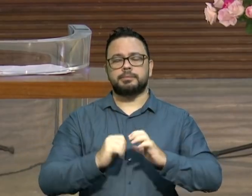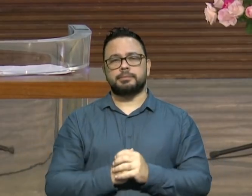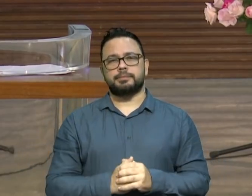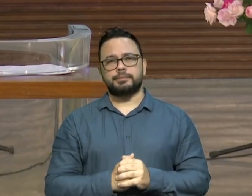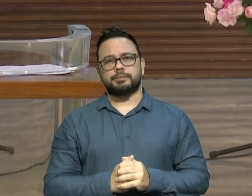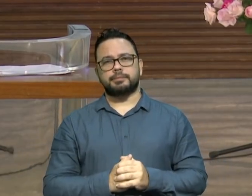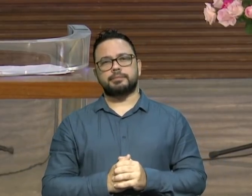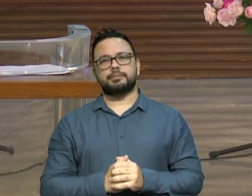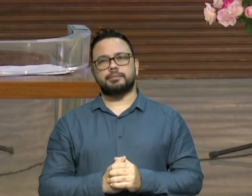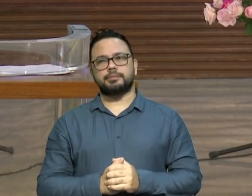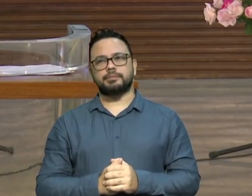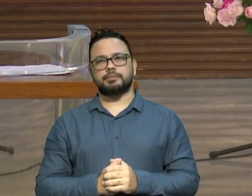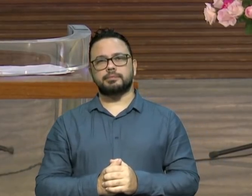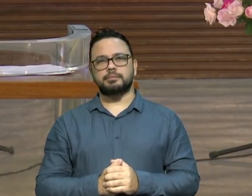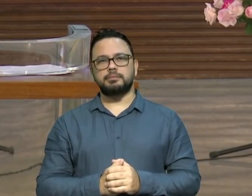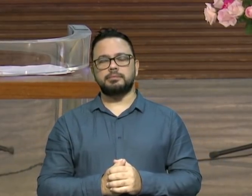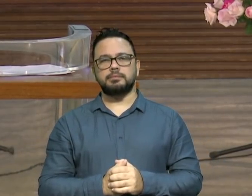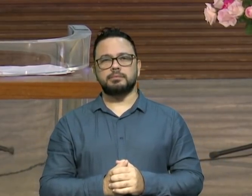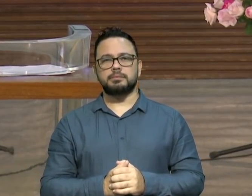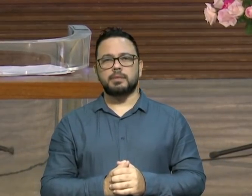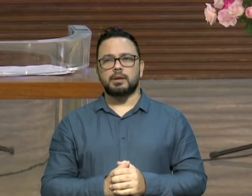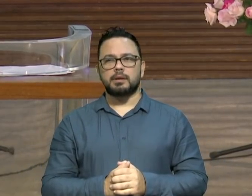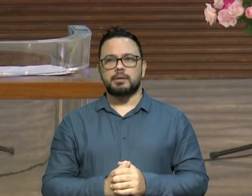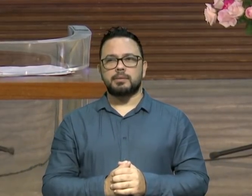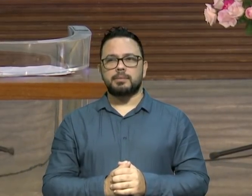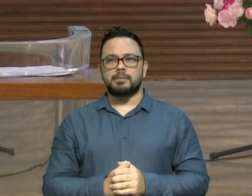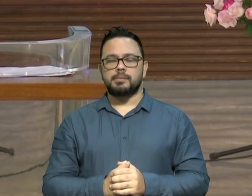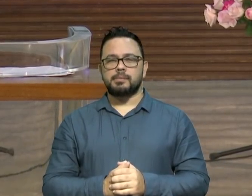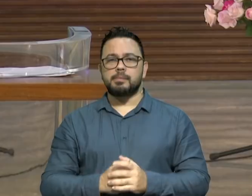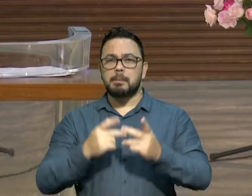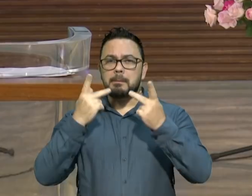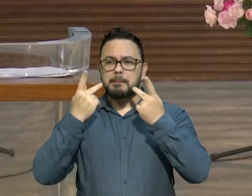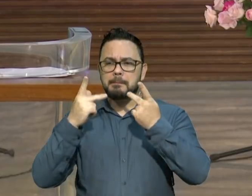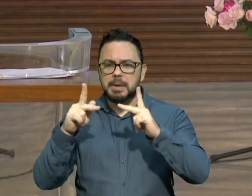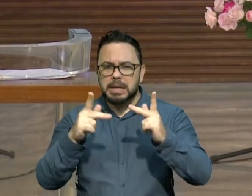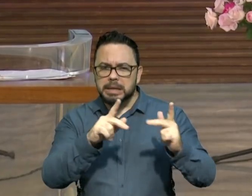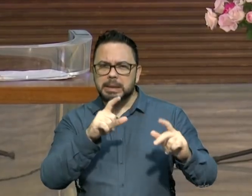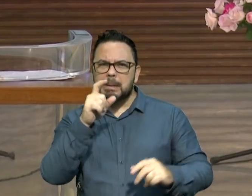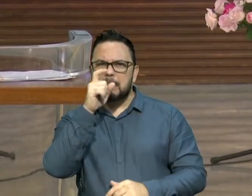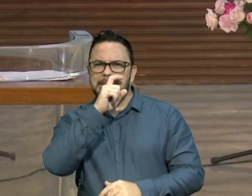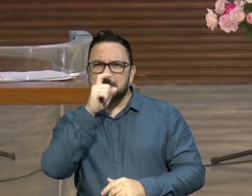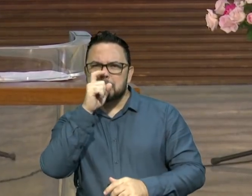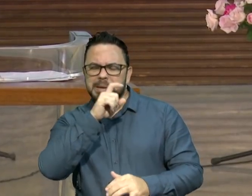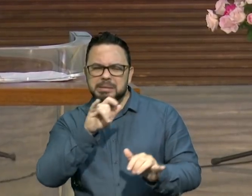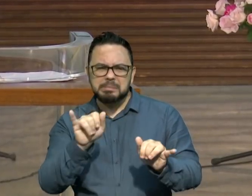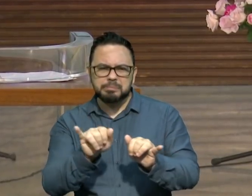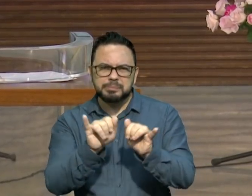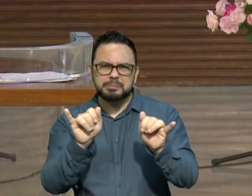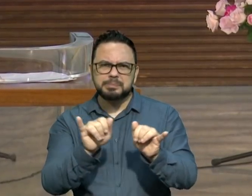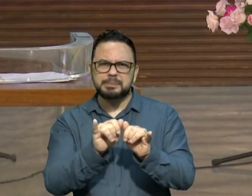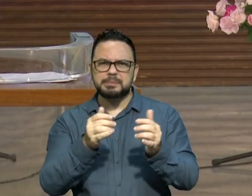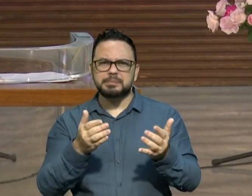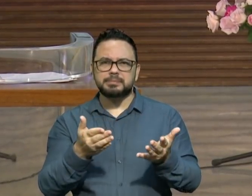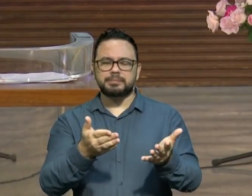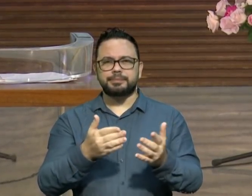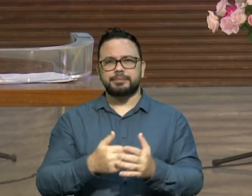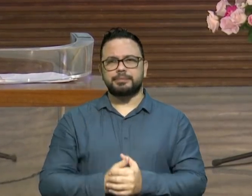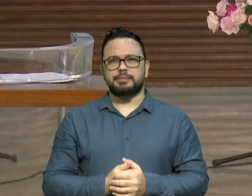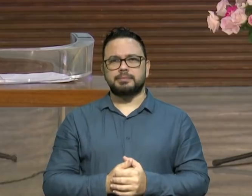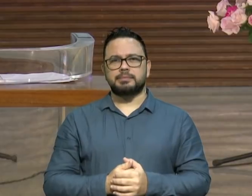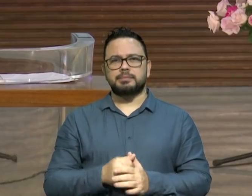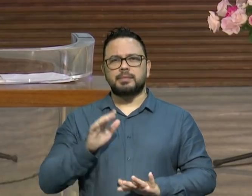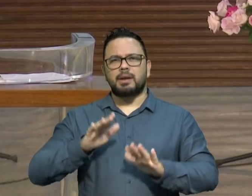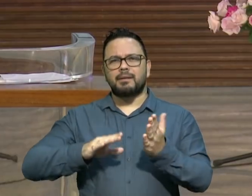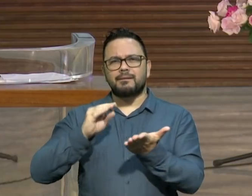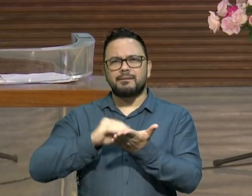grego e sem conteúdo uma pregação mentirosa van uma esperança